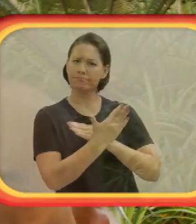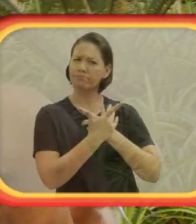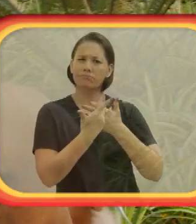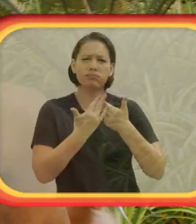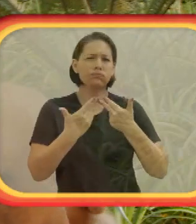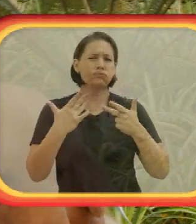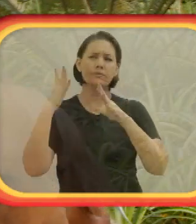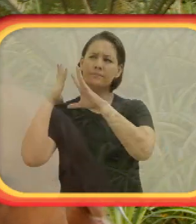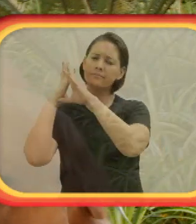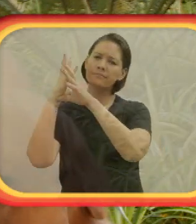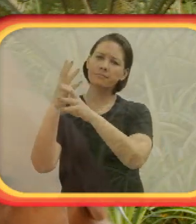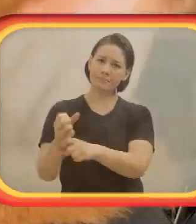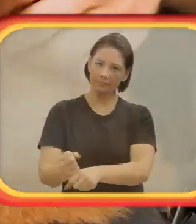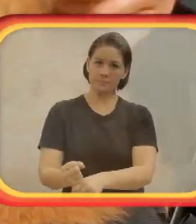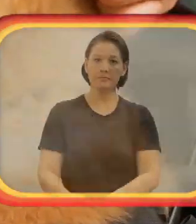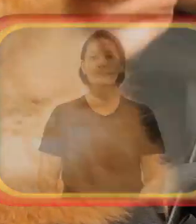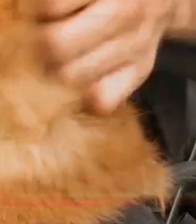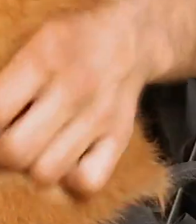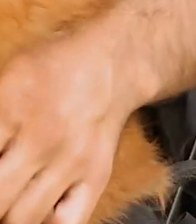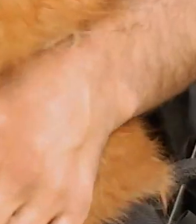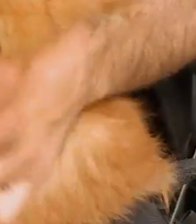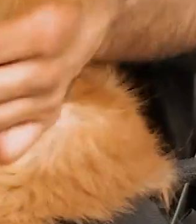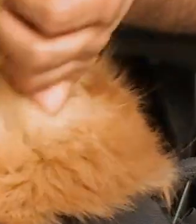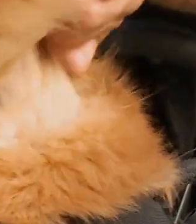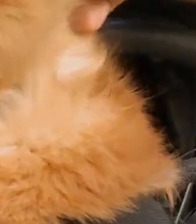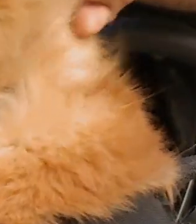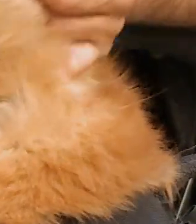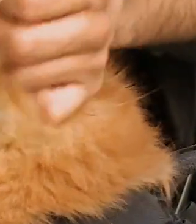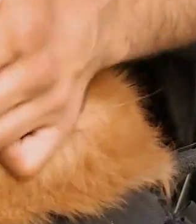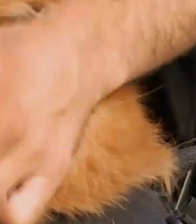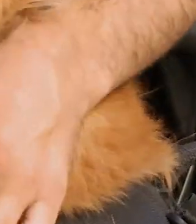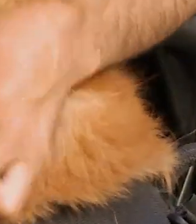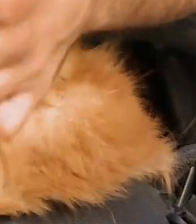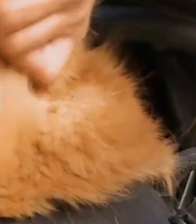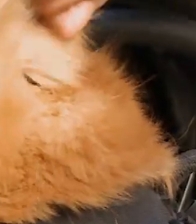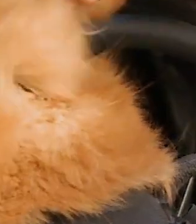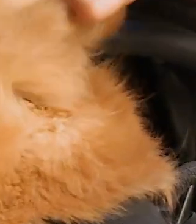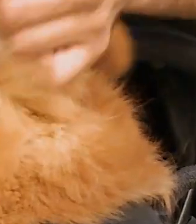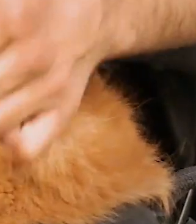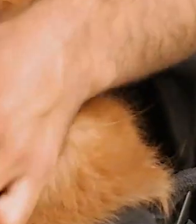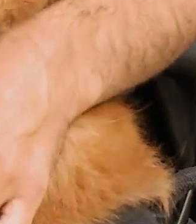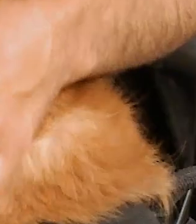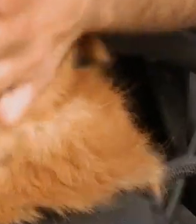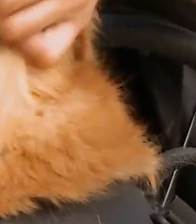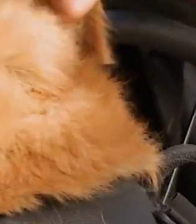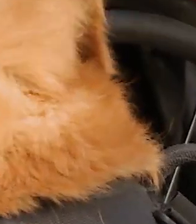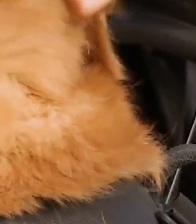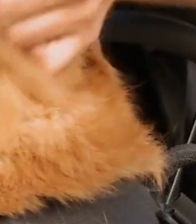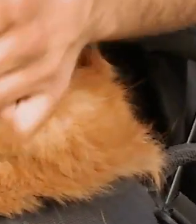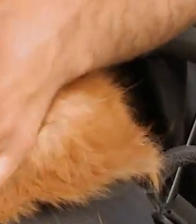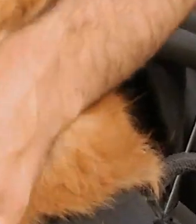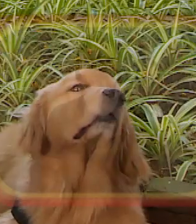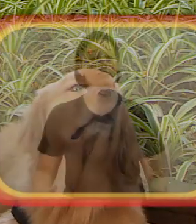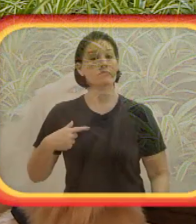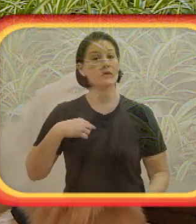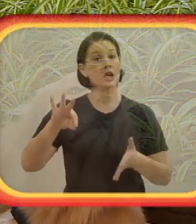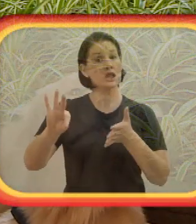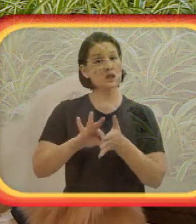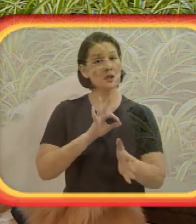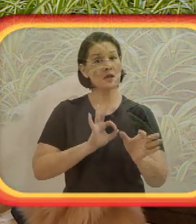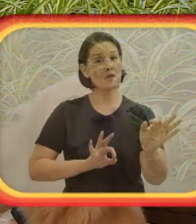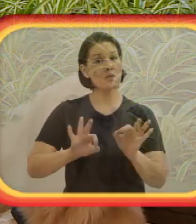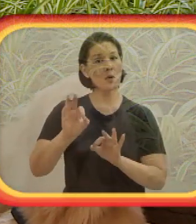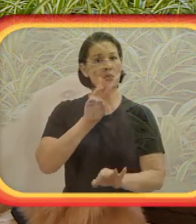bastante nesses últimos meses. Lucas faz carinho na Paçoca. Ela levanta a cabeça com a boca aberta. Eu me